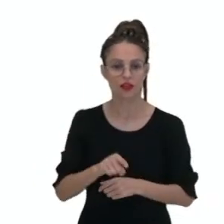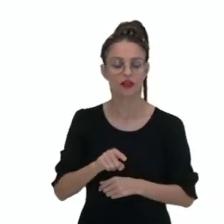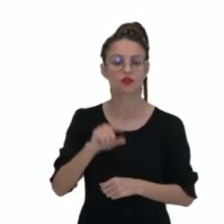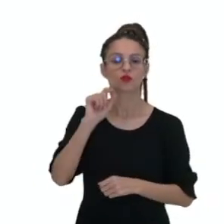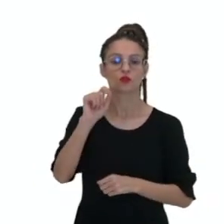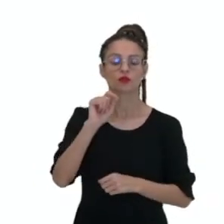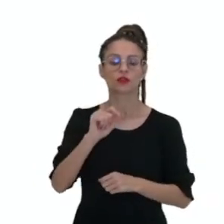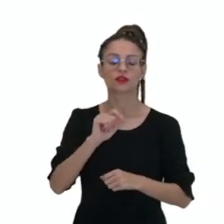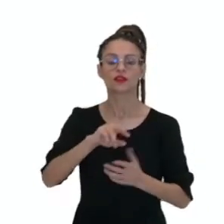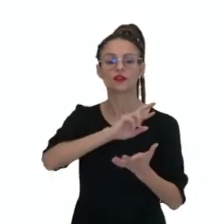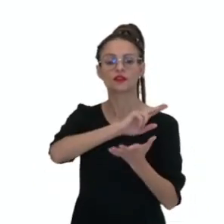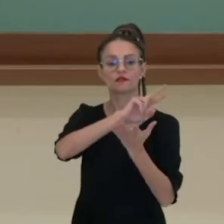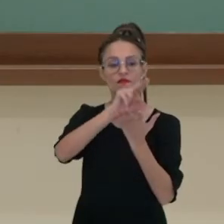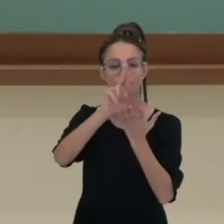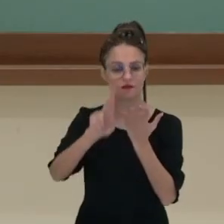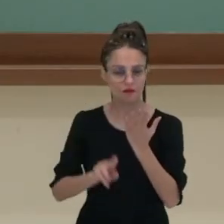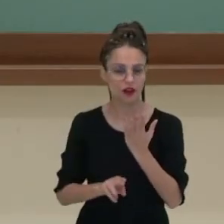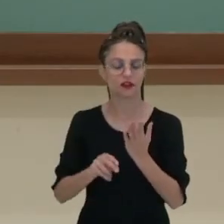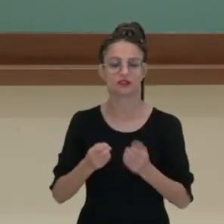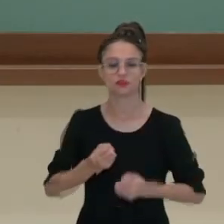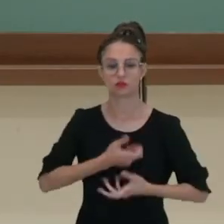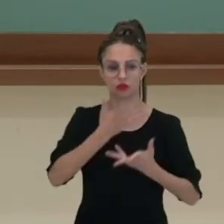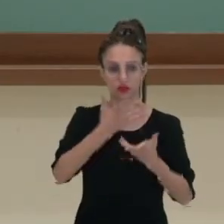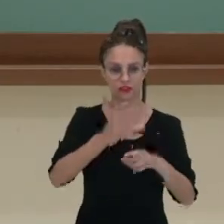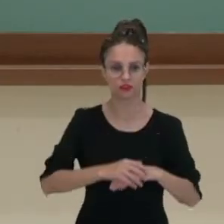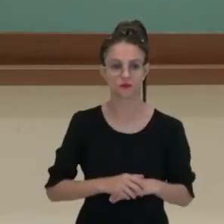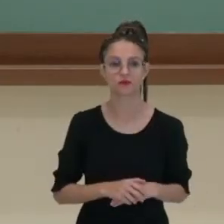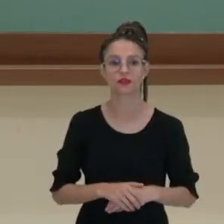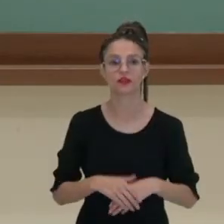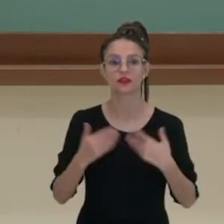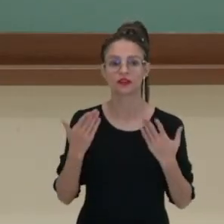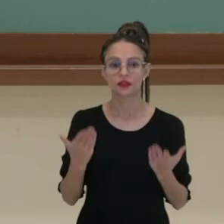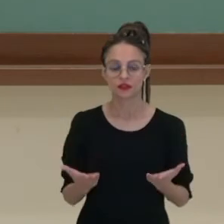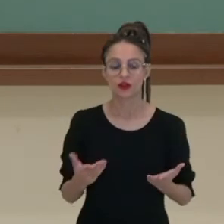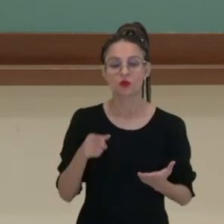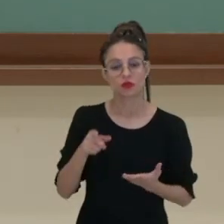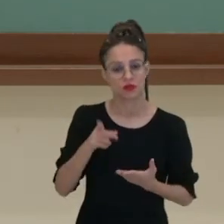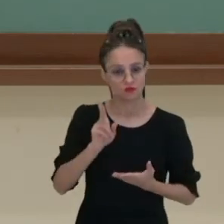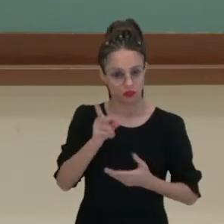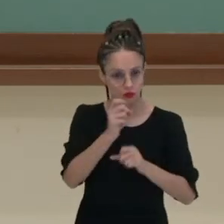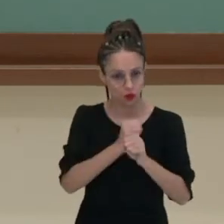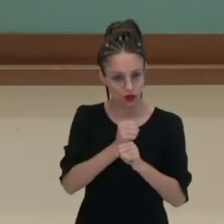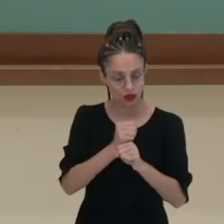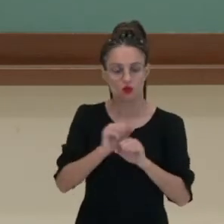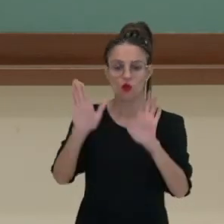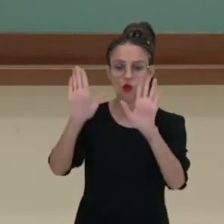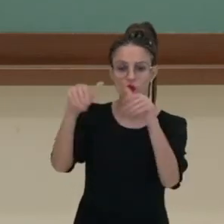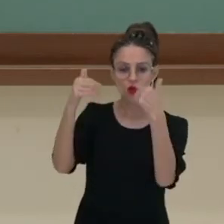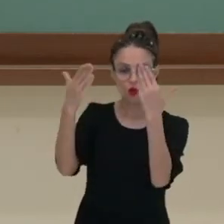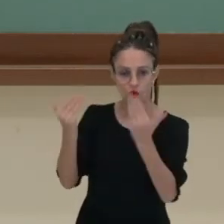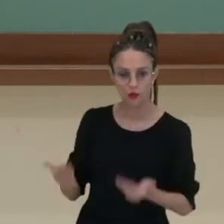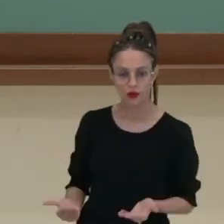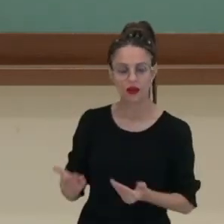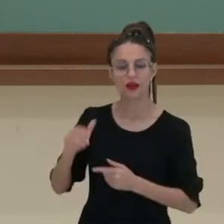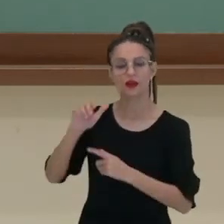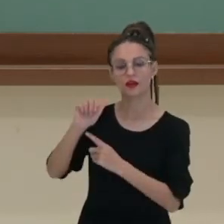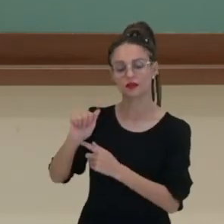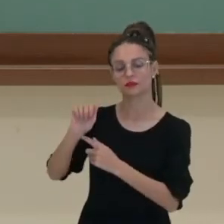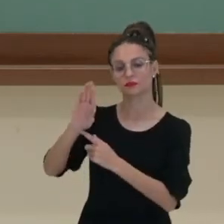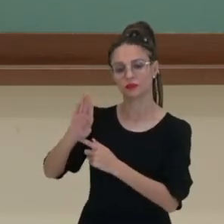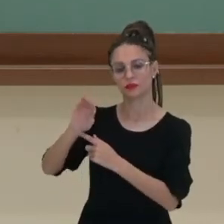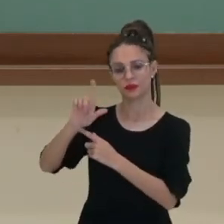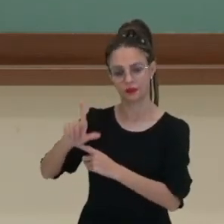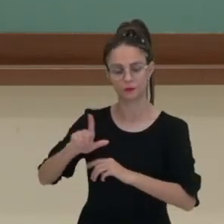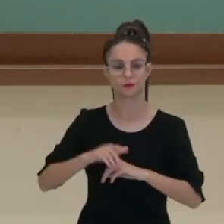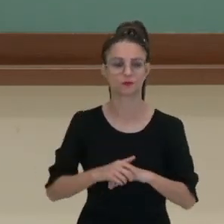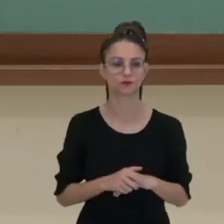uma reunião, né, uma coletânea de poemas. Então, nesse mesmo ano, ele foi homenageado pela ABL, pela Academia Brasileira